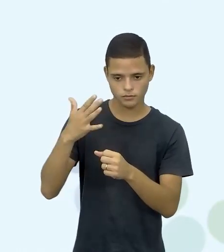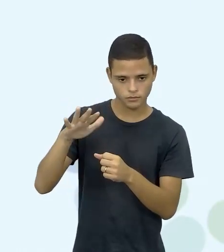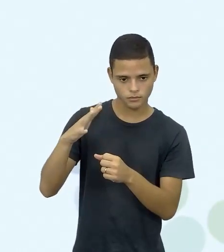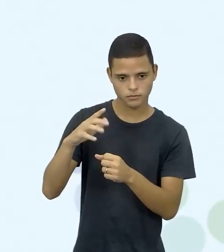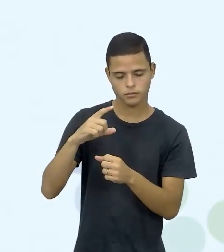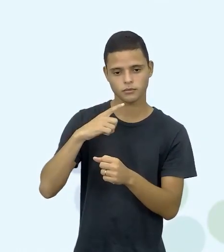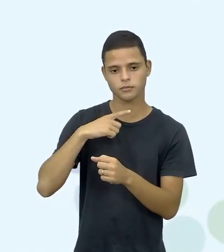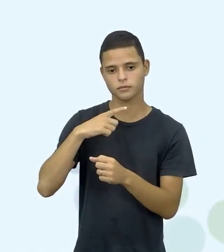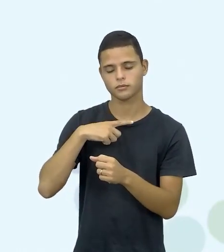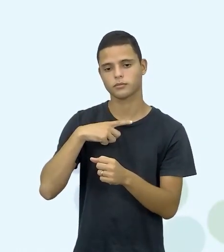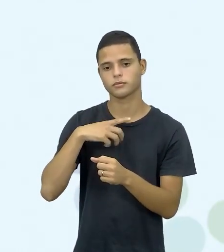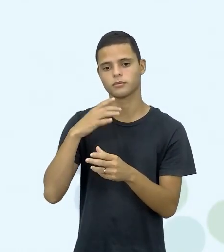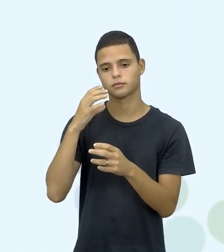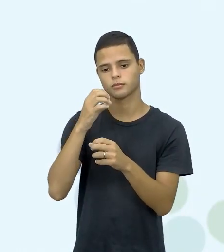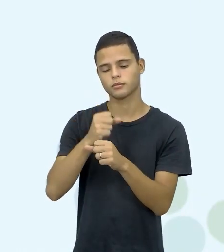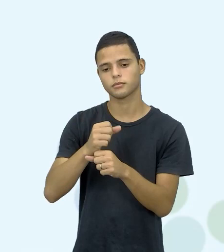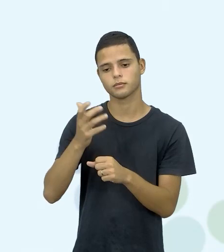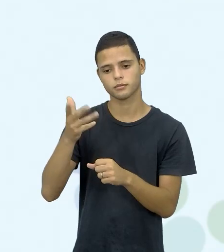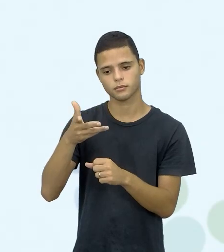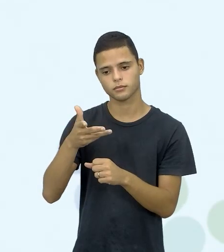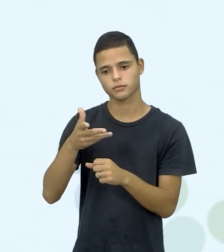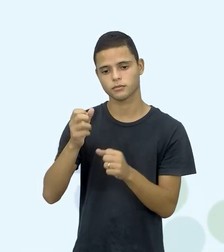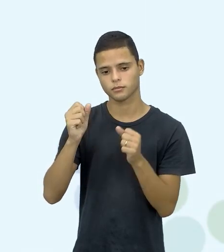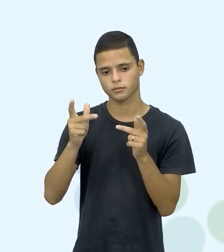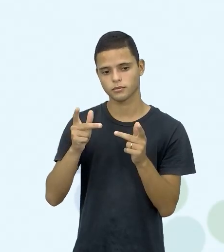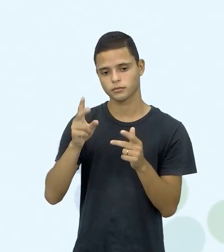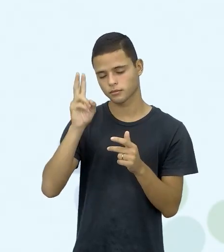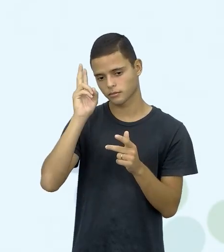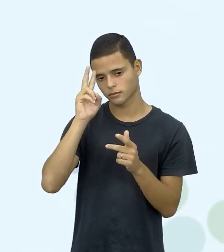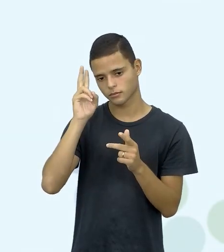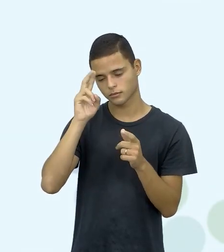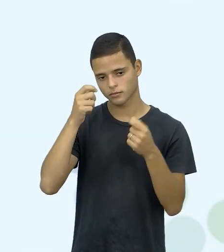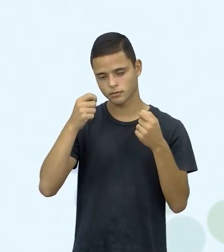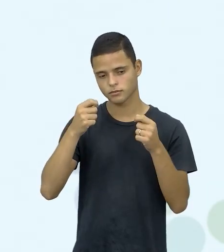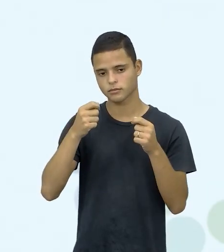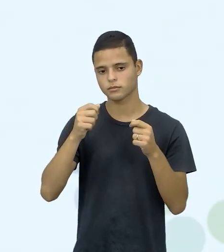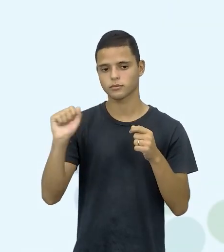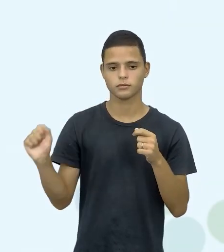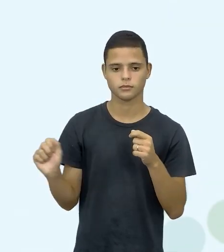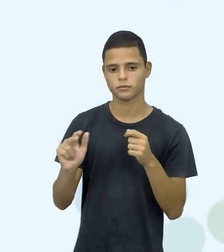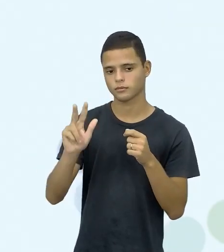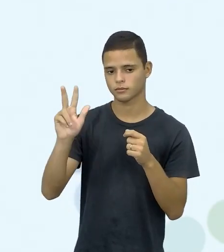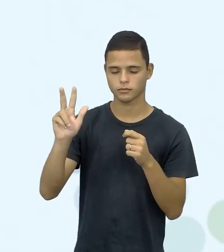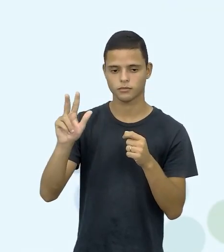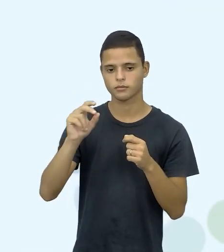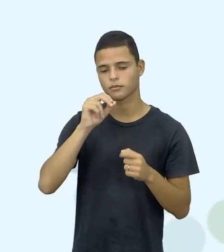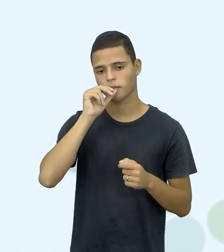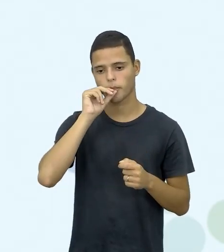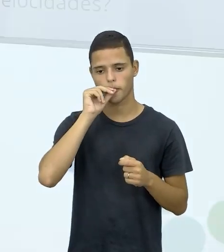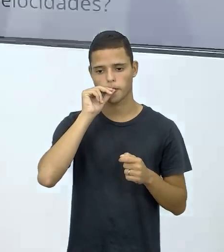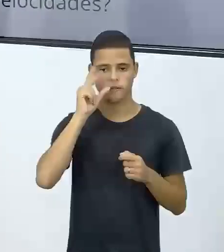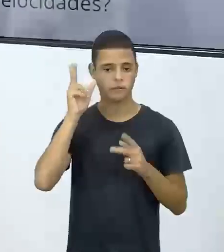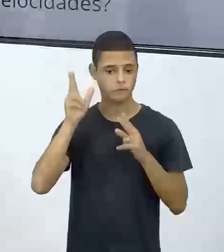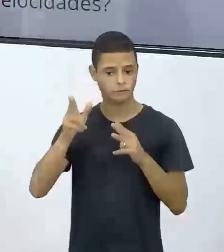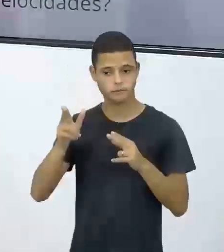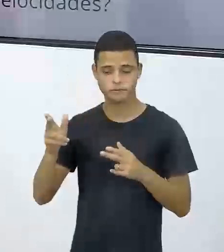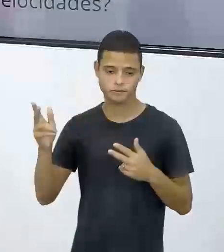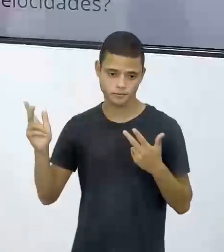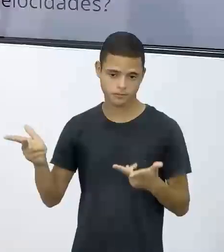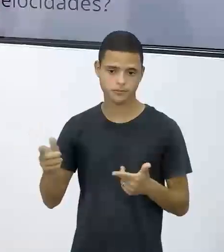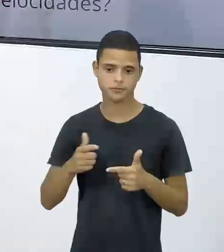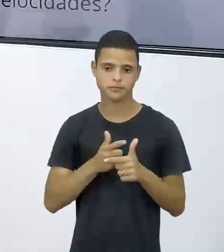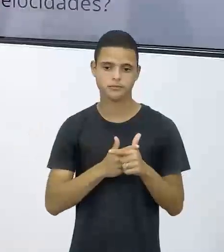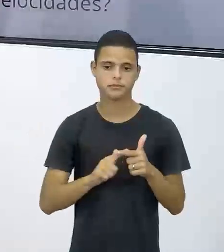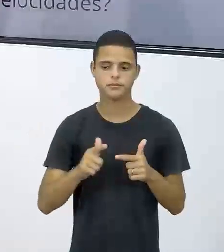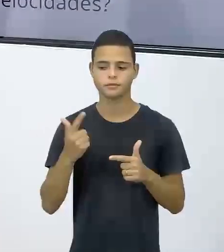façam também o cálculo da velocidade 1 por 1. Lembrando que aqui vocês têm que colocar o valor do tempo médio, tá? Fazer como eu fiz aqui, divide 1